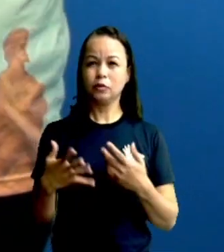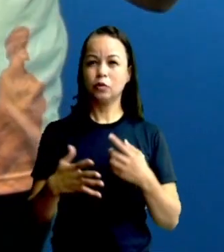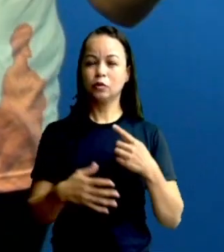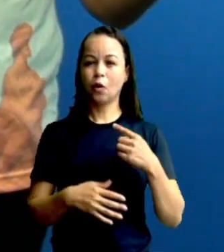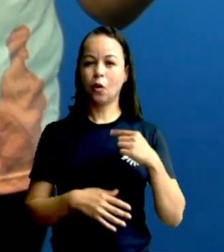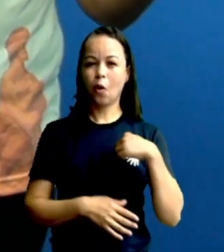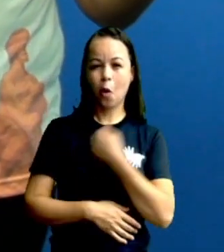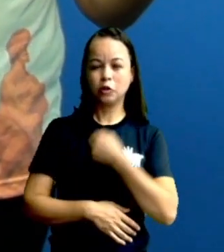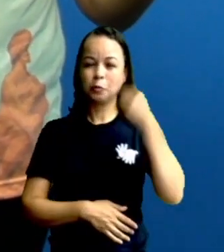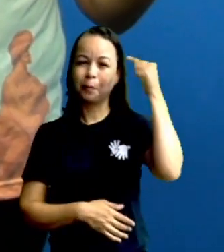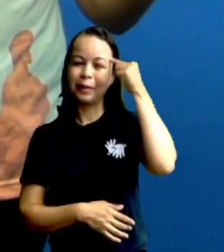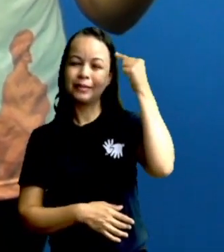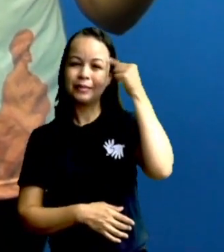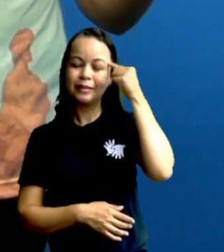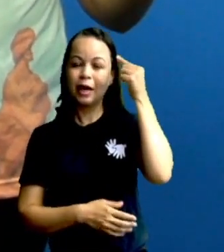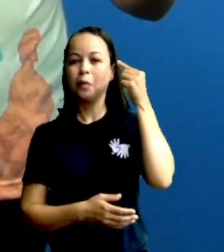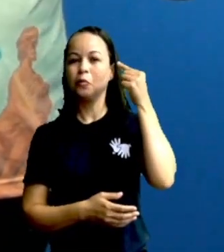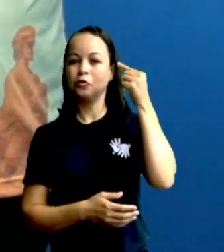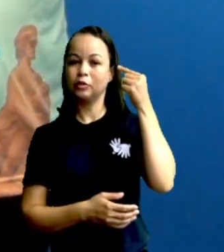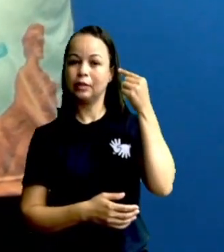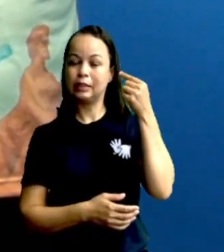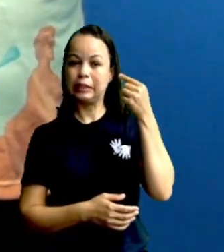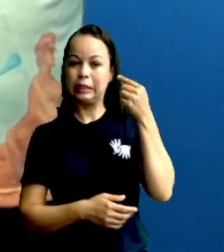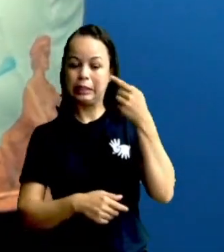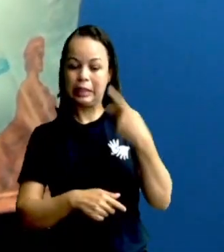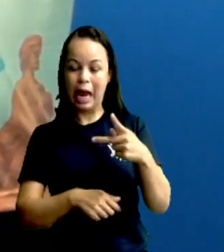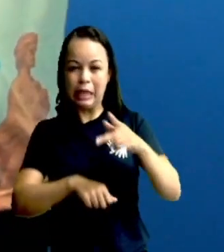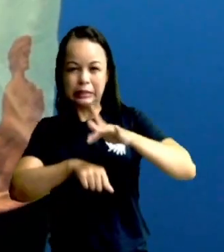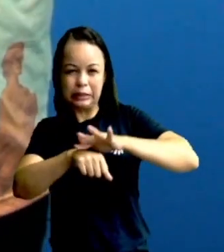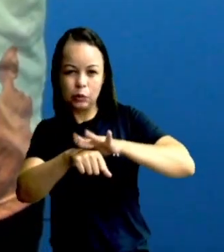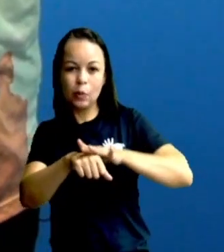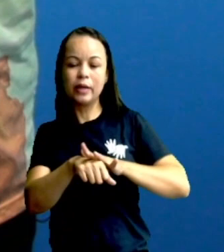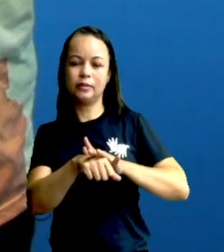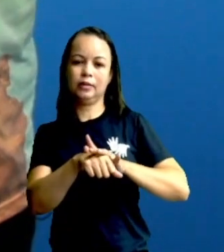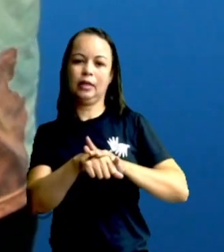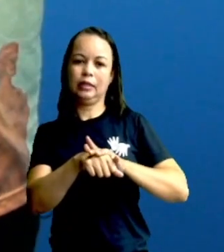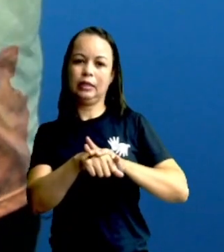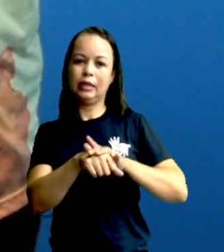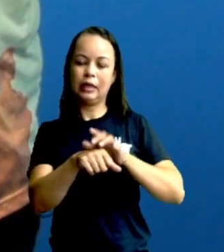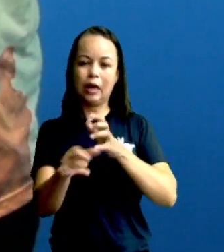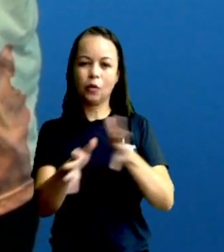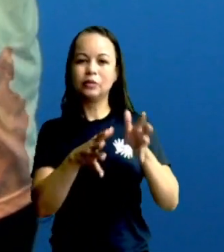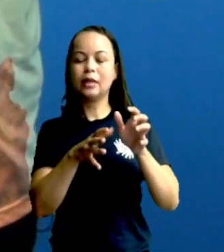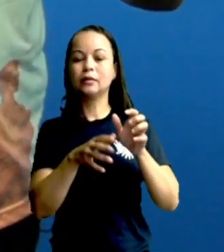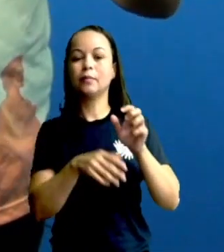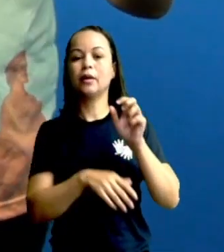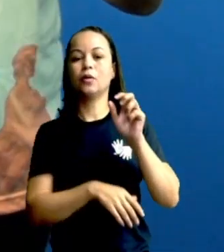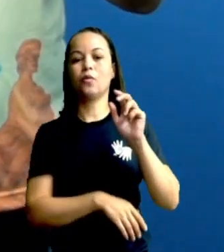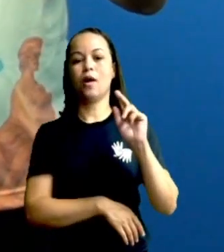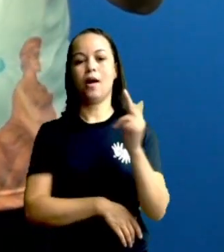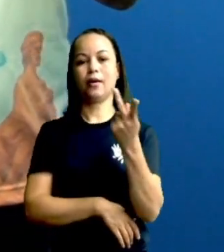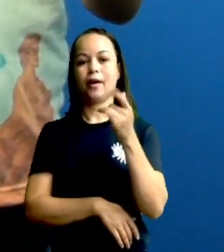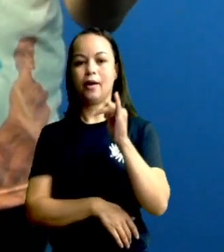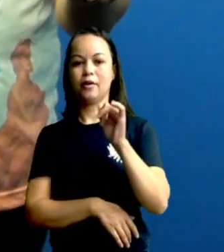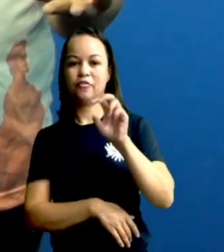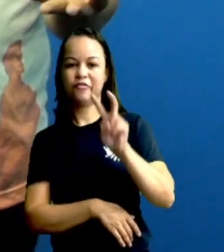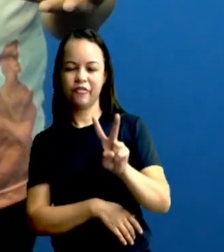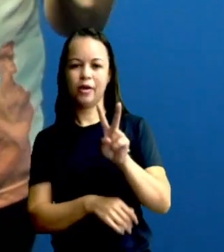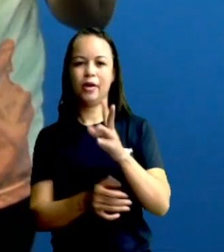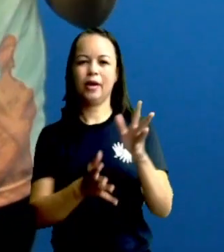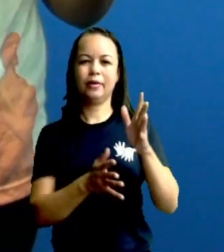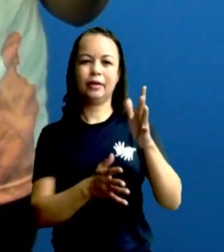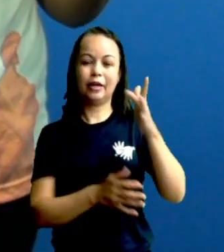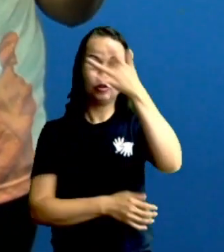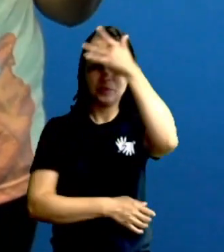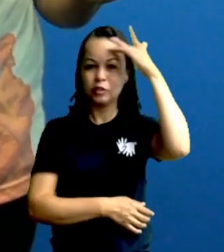pandemia causada pelo HIV, que faz com que mais e mais pessoas possam saber um pouquinho